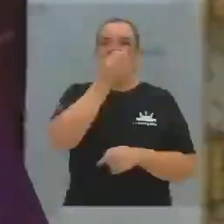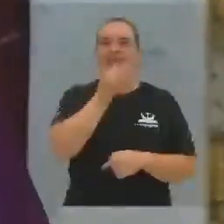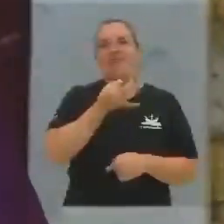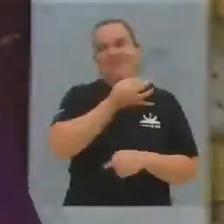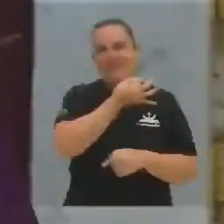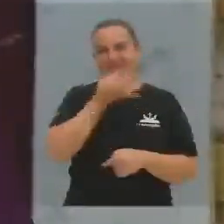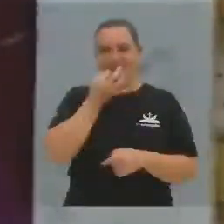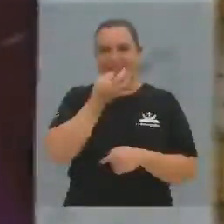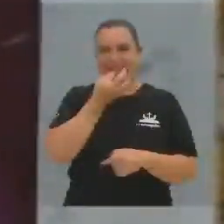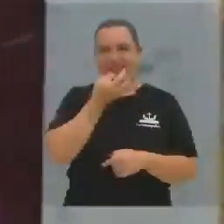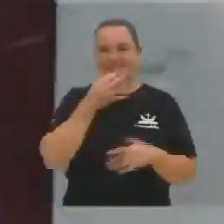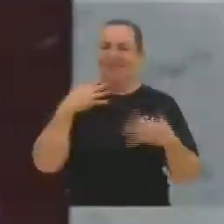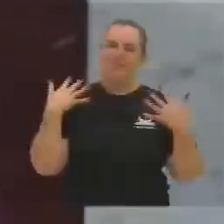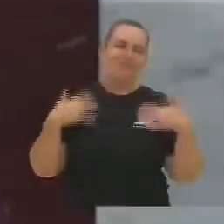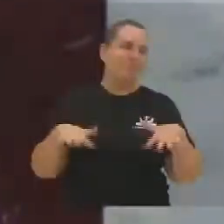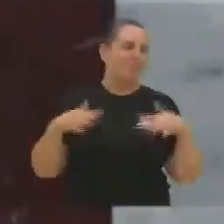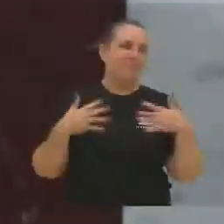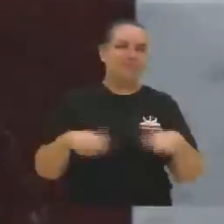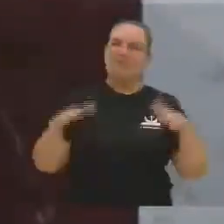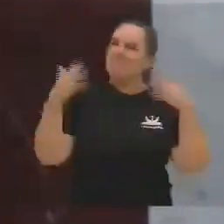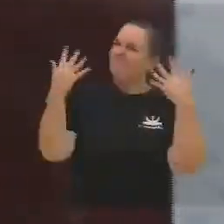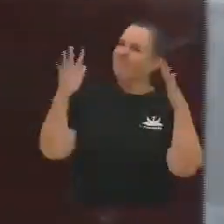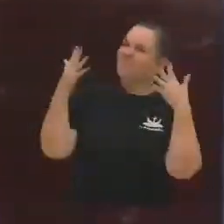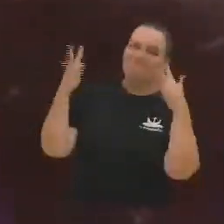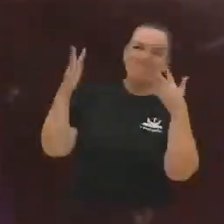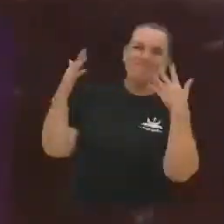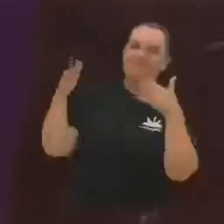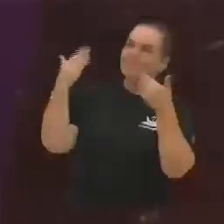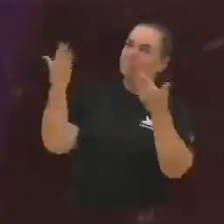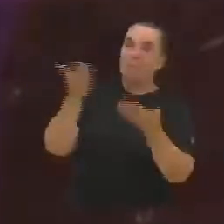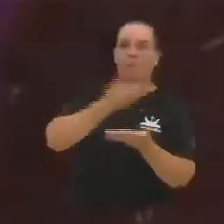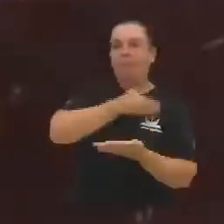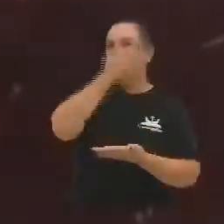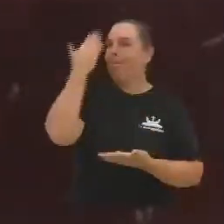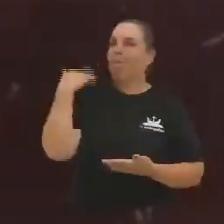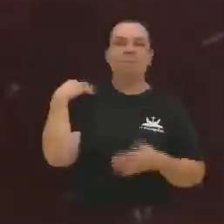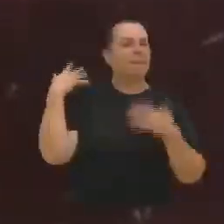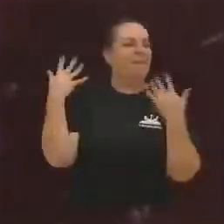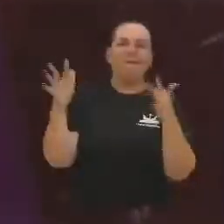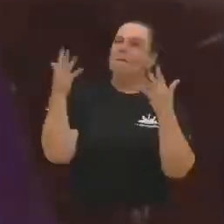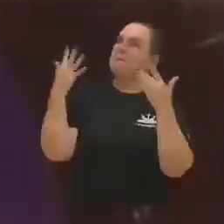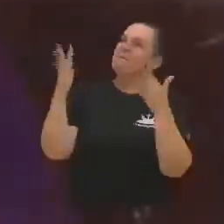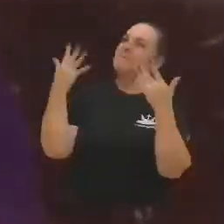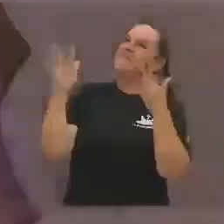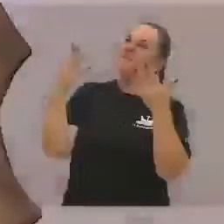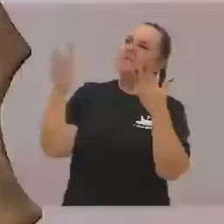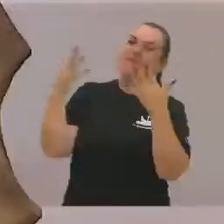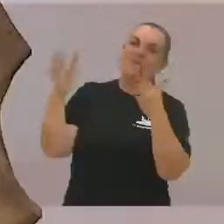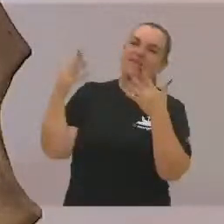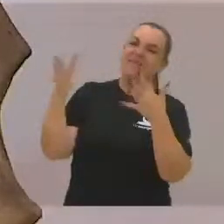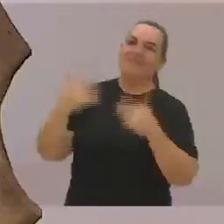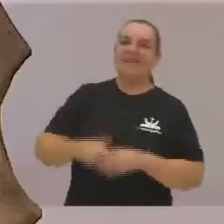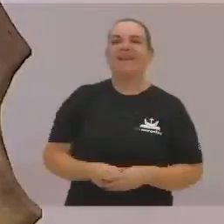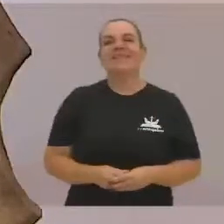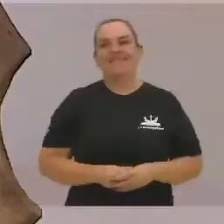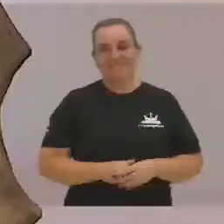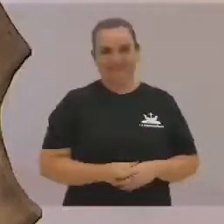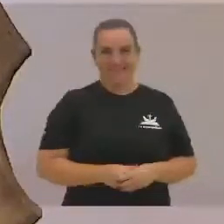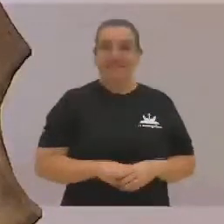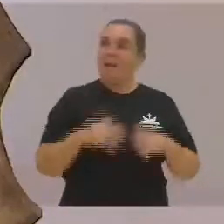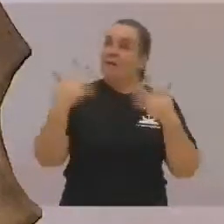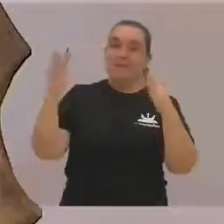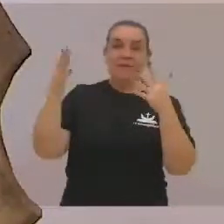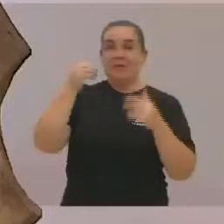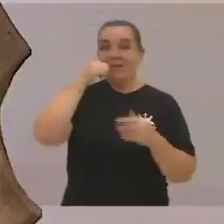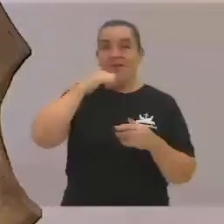Eucaristia. Vale a pena darmos aquele viva para Nossa Senhora. Viva Nossa Senhora de Guadalupe! Viva! Viva a